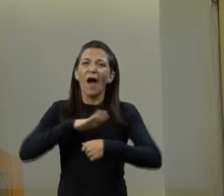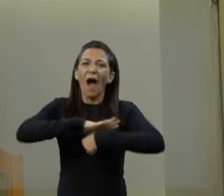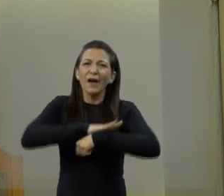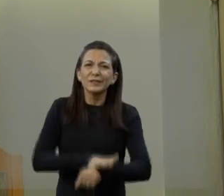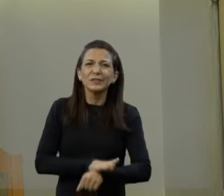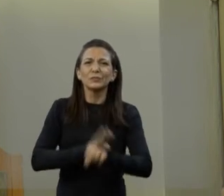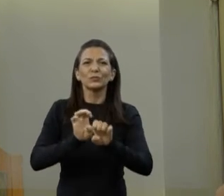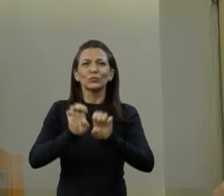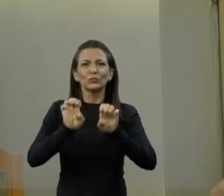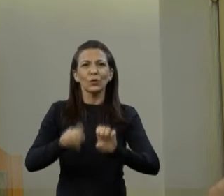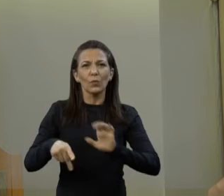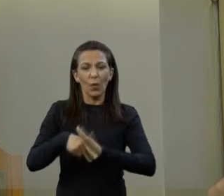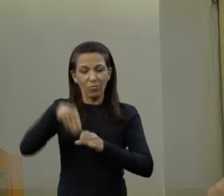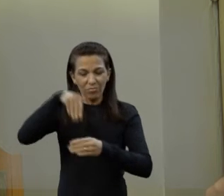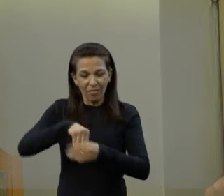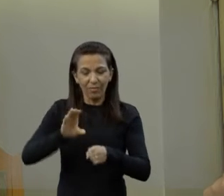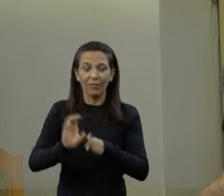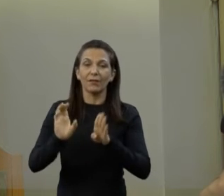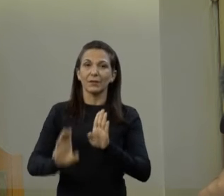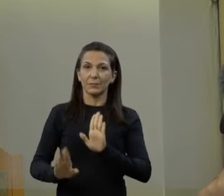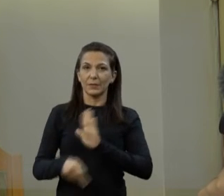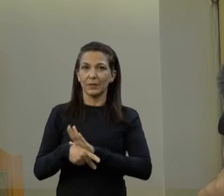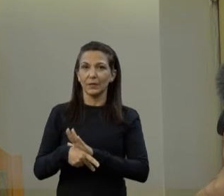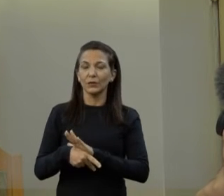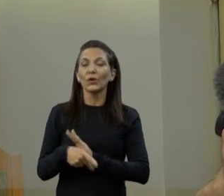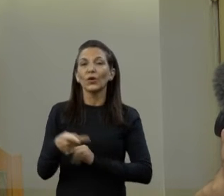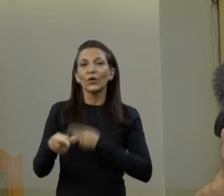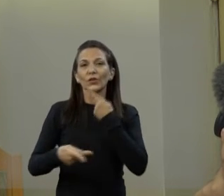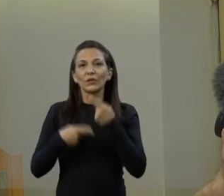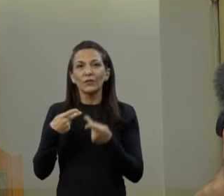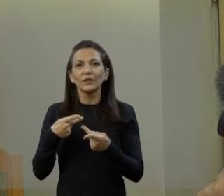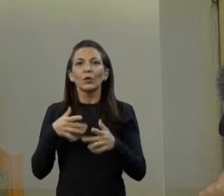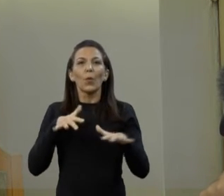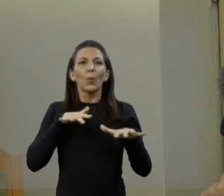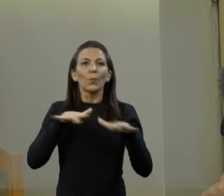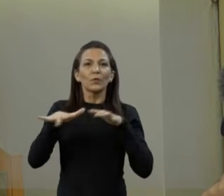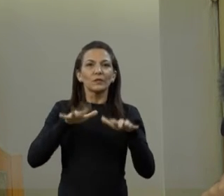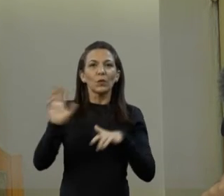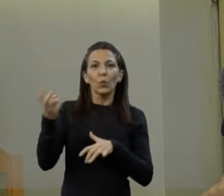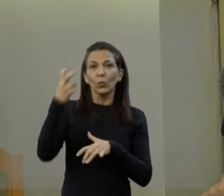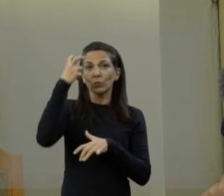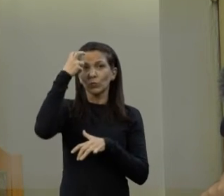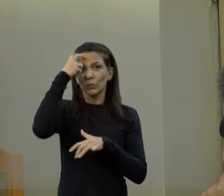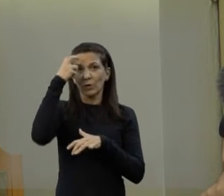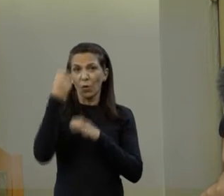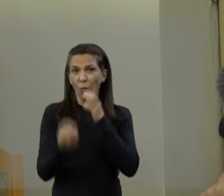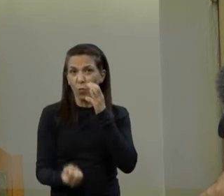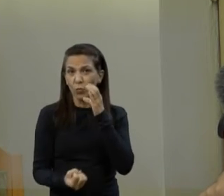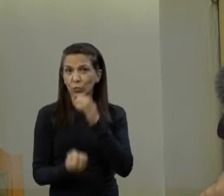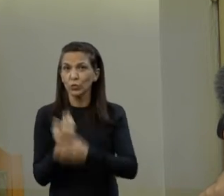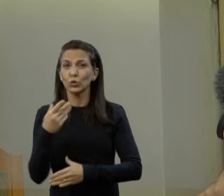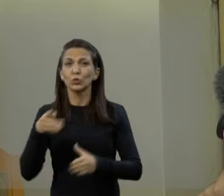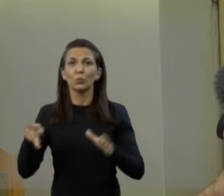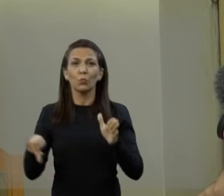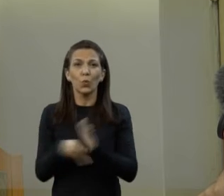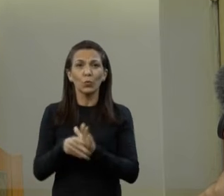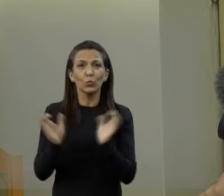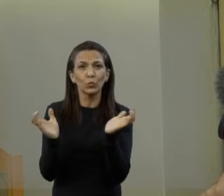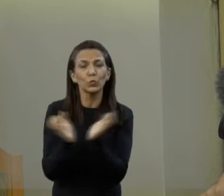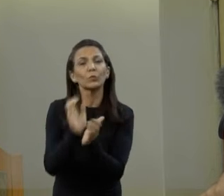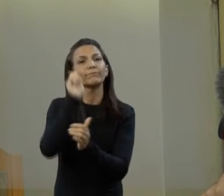dentro dessa casa quando nós falamos de suprir manifestações culturais que são oriundas do povo Preto